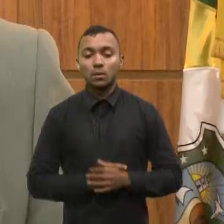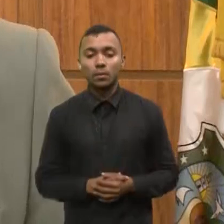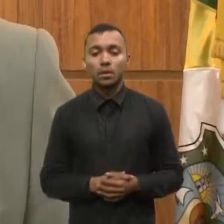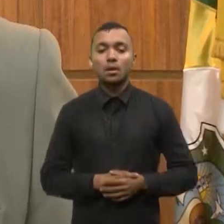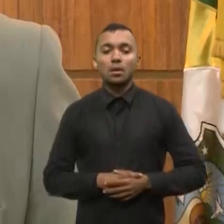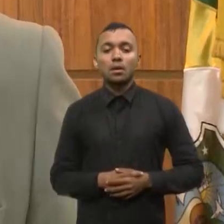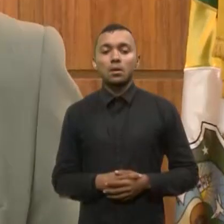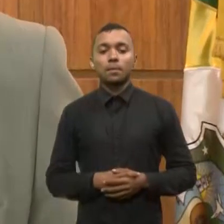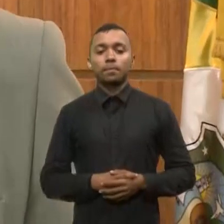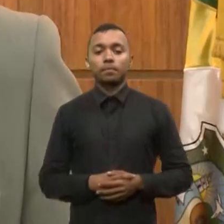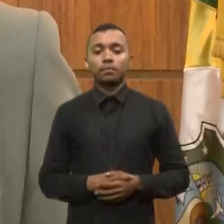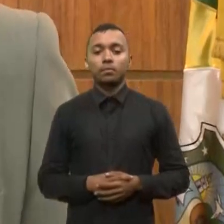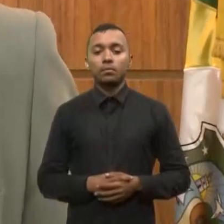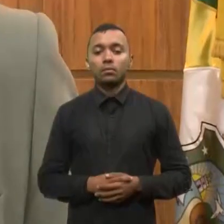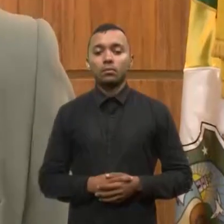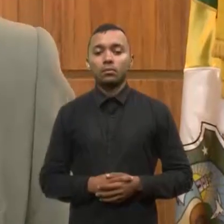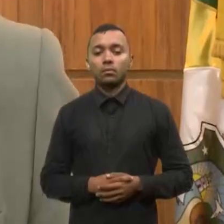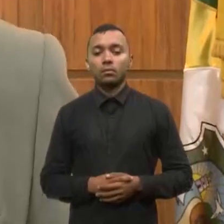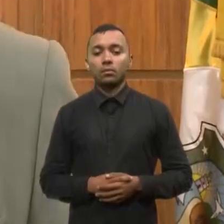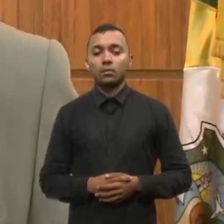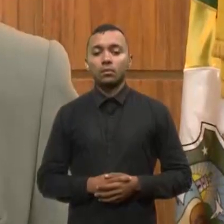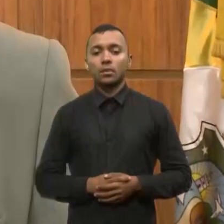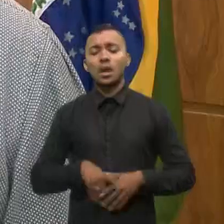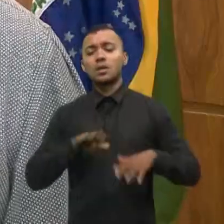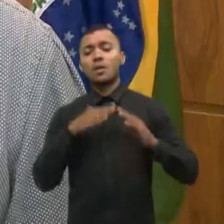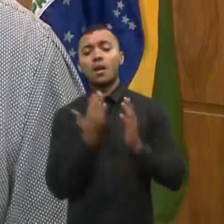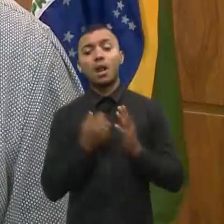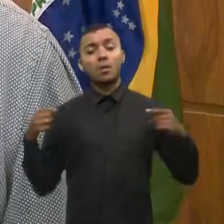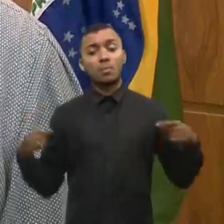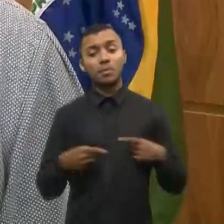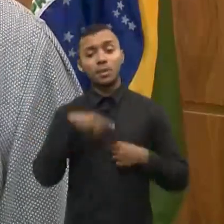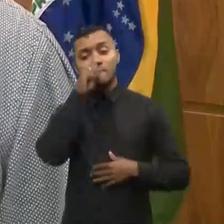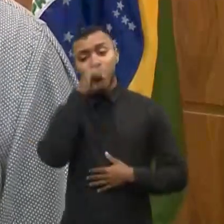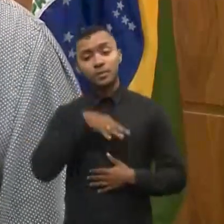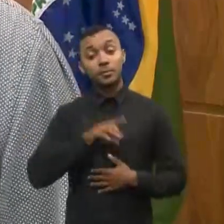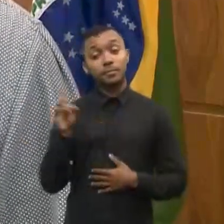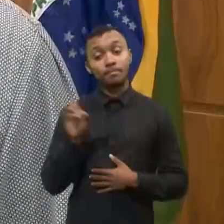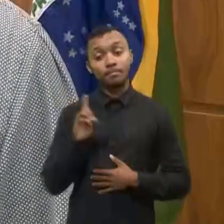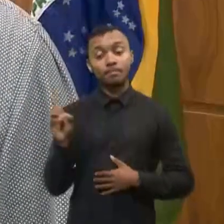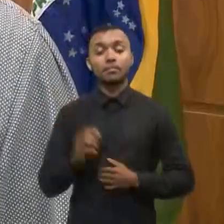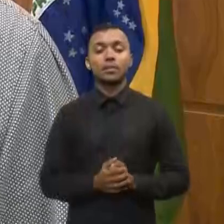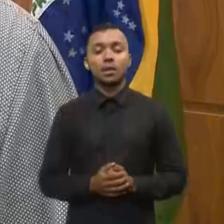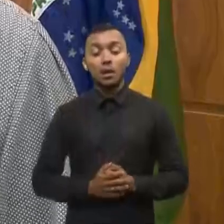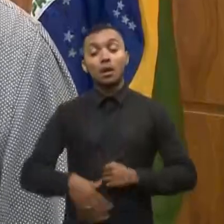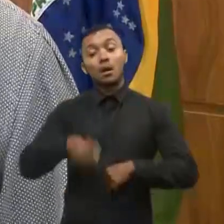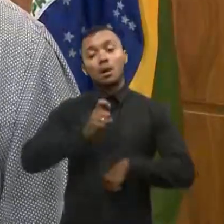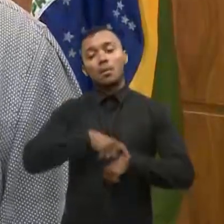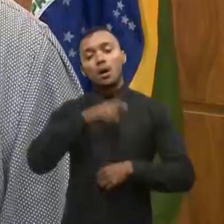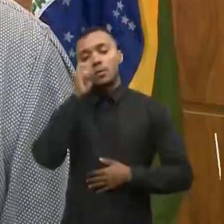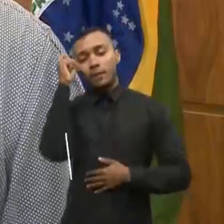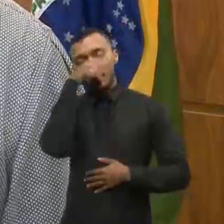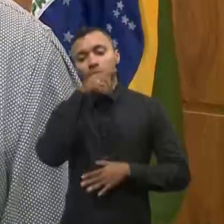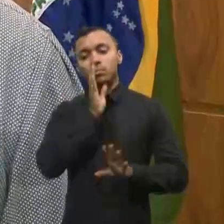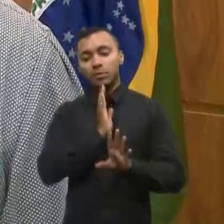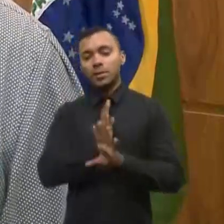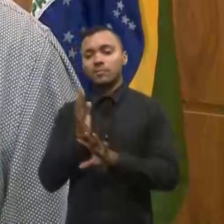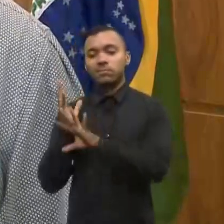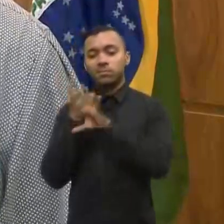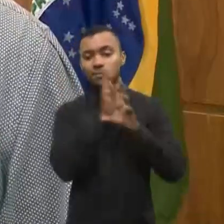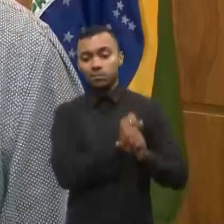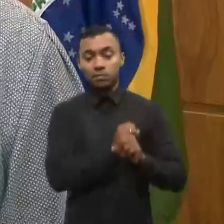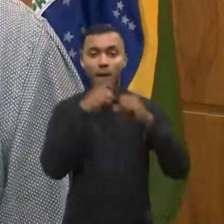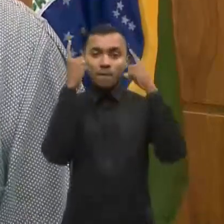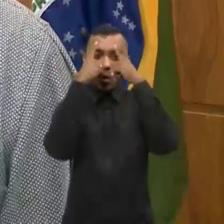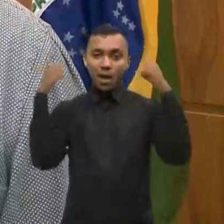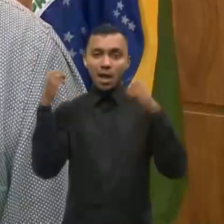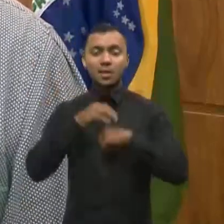escola, ela não rima, a educação não rima com repressão. É muito difícil, um momento onde nós temos aí uma violência cada vez